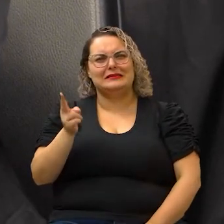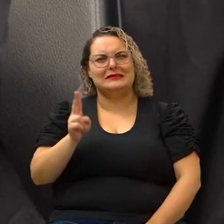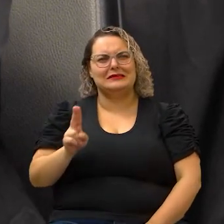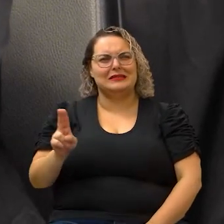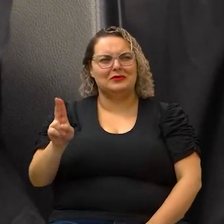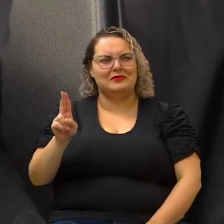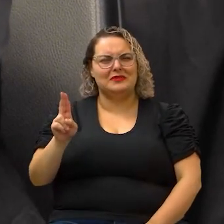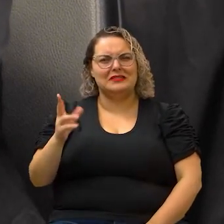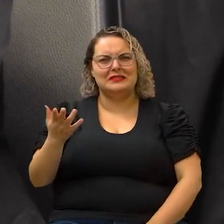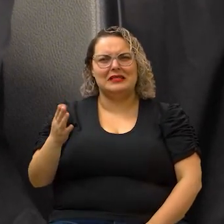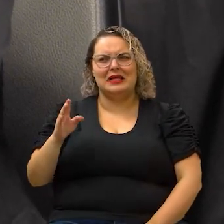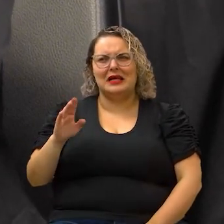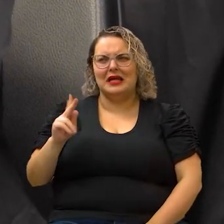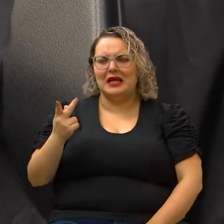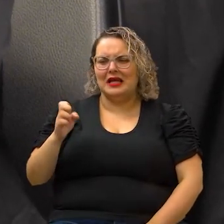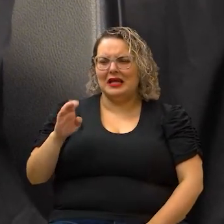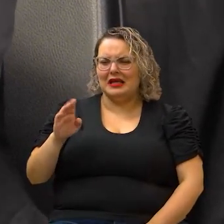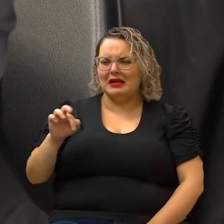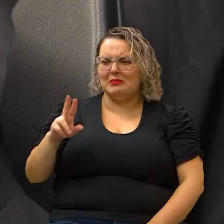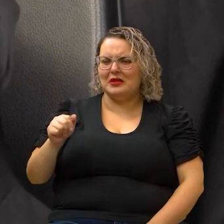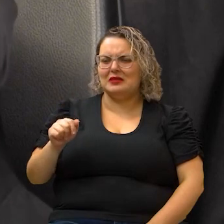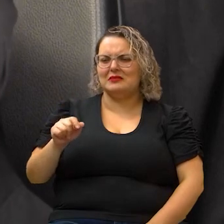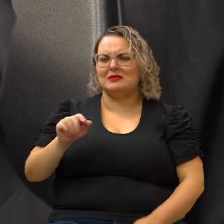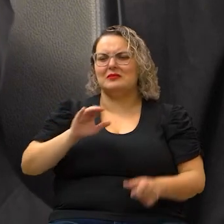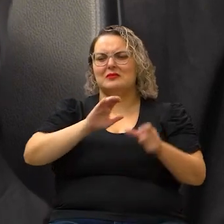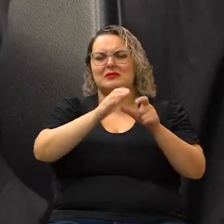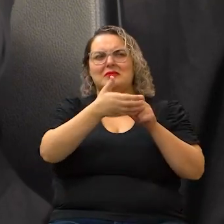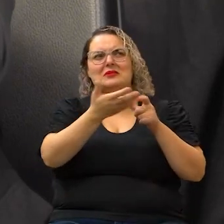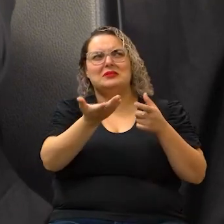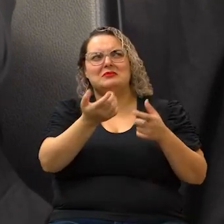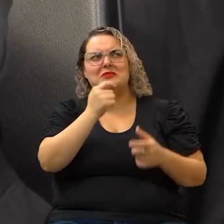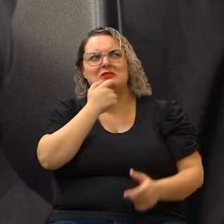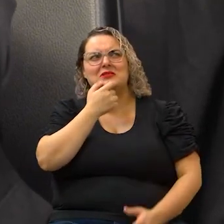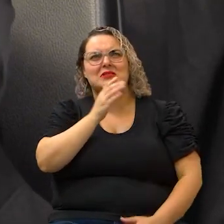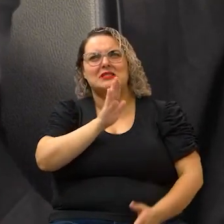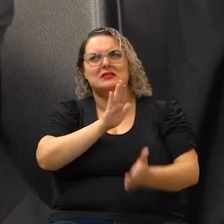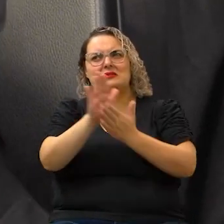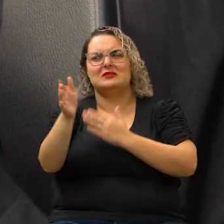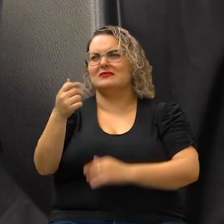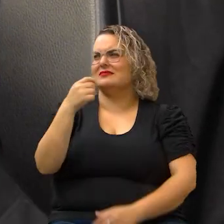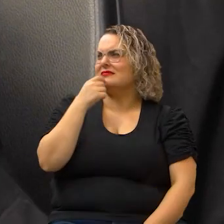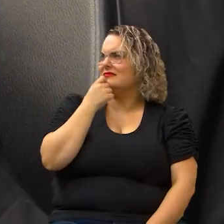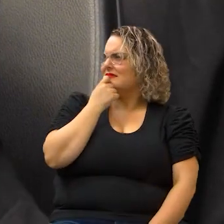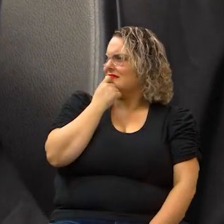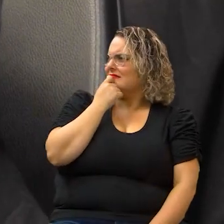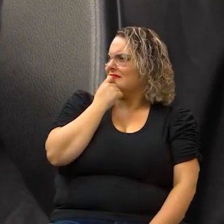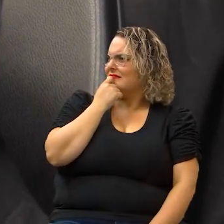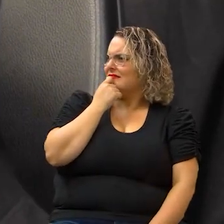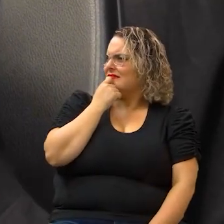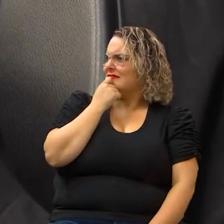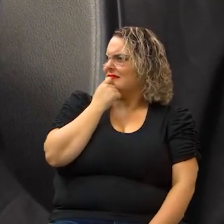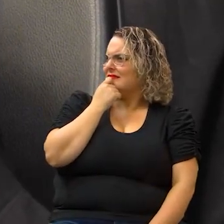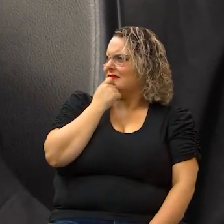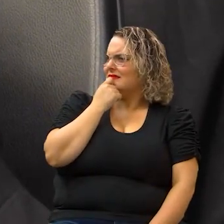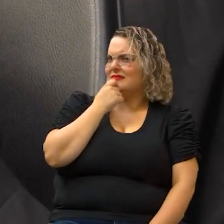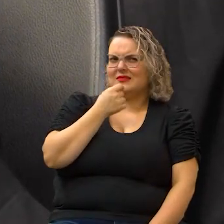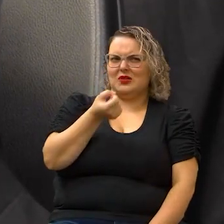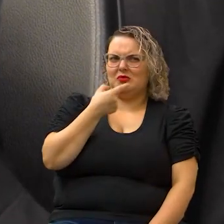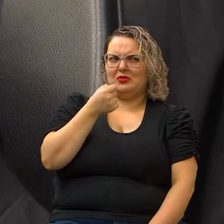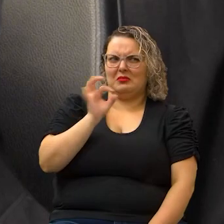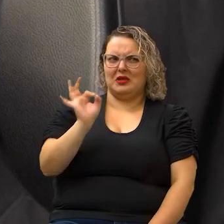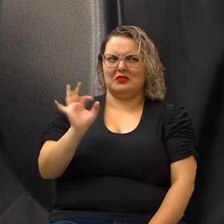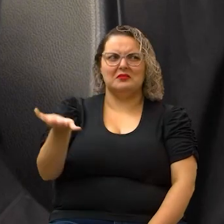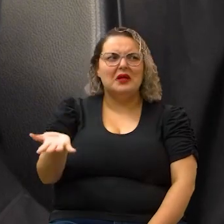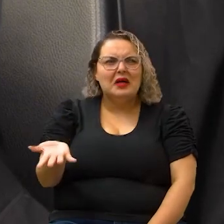da Universidade Hebraica. Olhei bem, estava escrito em inglês, em hebraico, saída. Falei, o que é isso? Não tomei